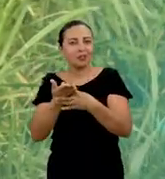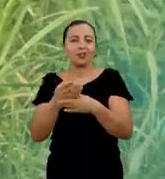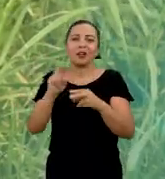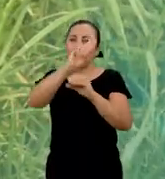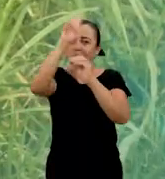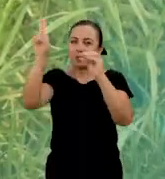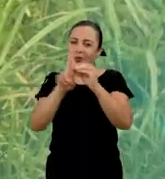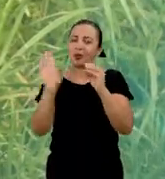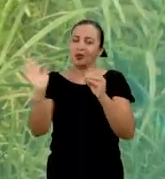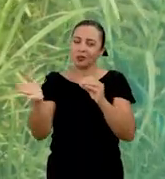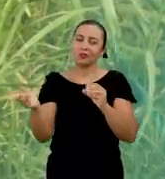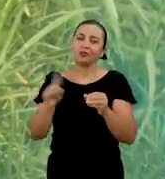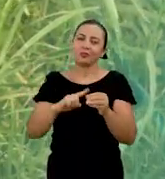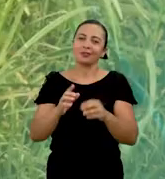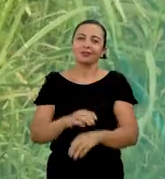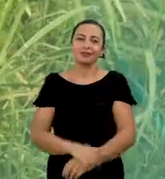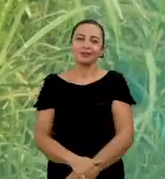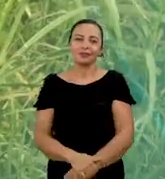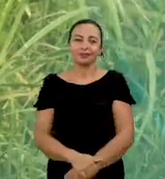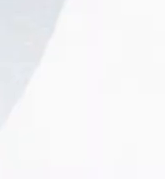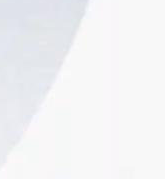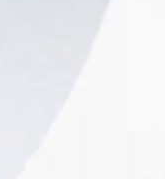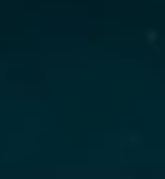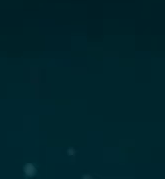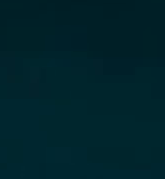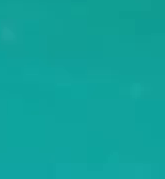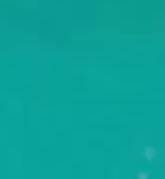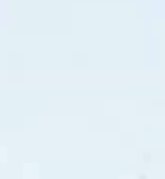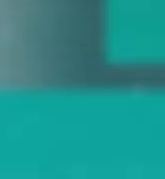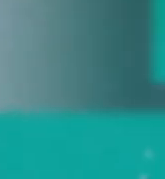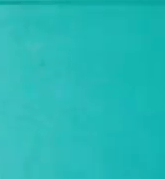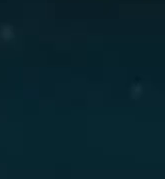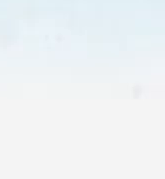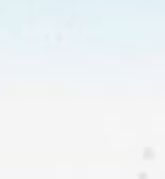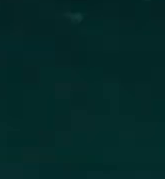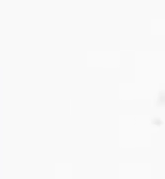e depois do intervalo niver ciência volta já já já